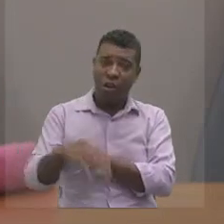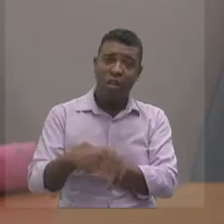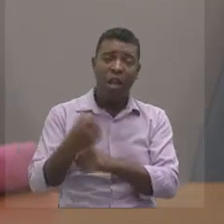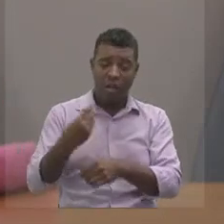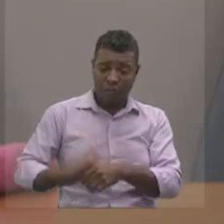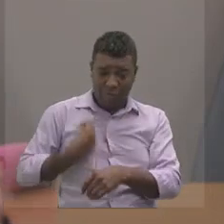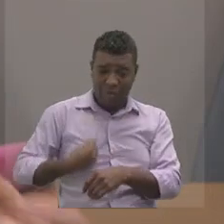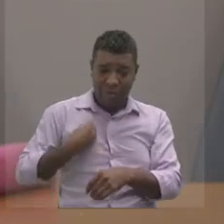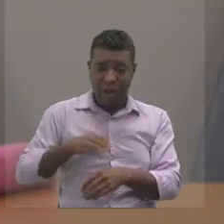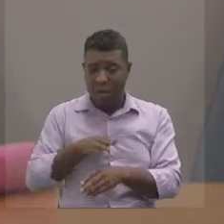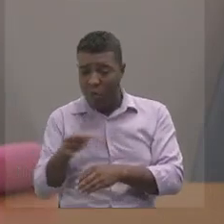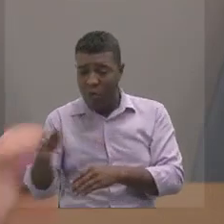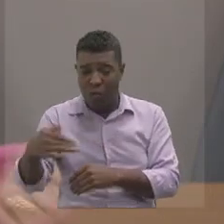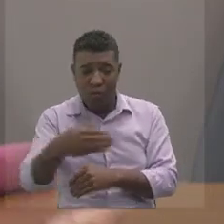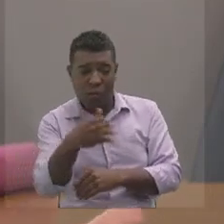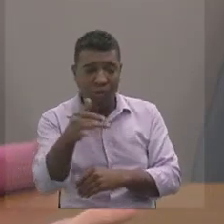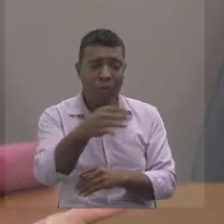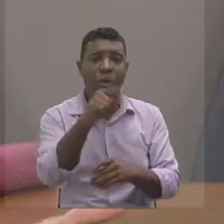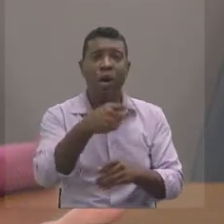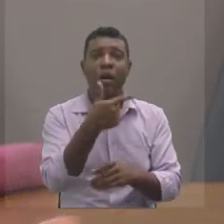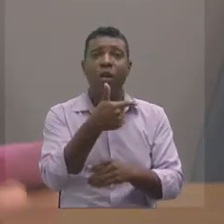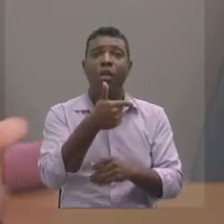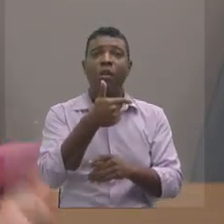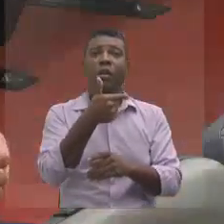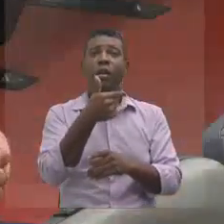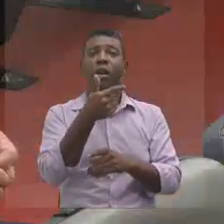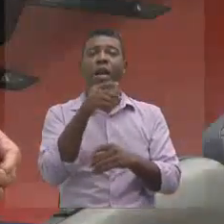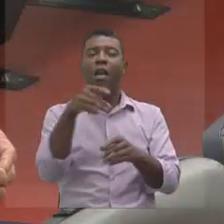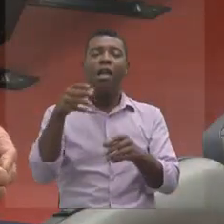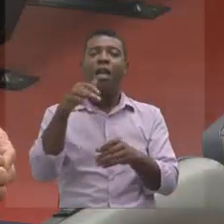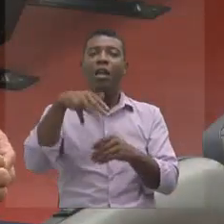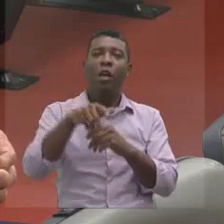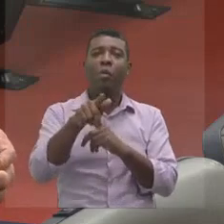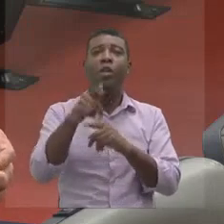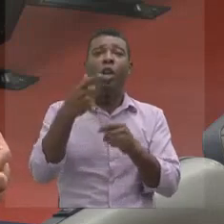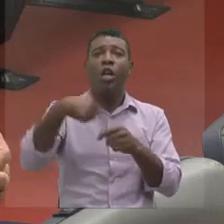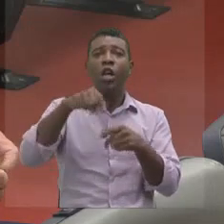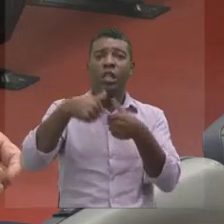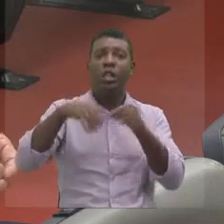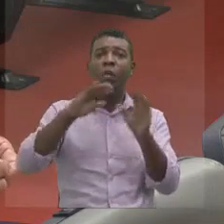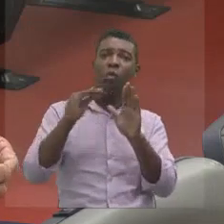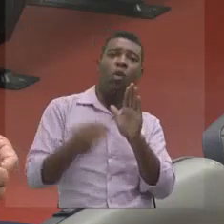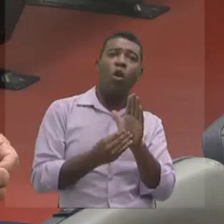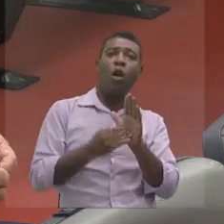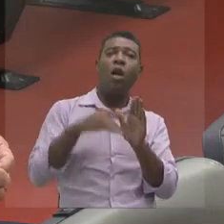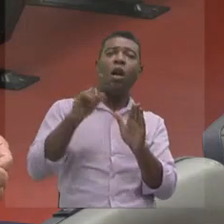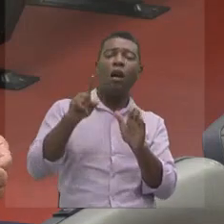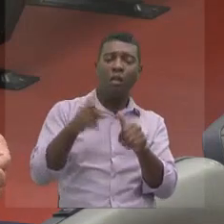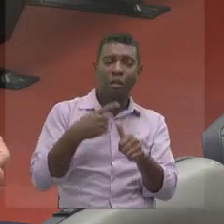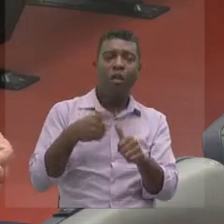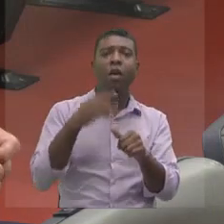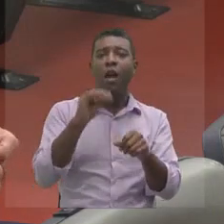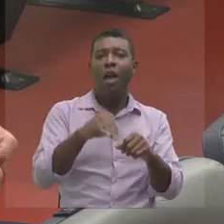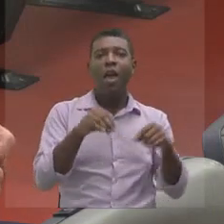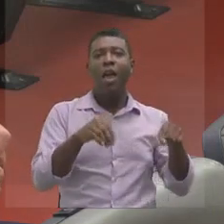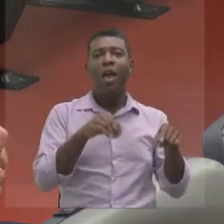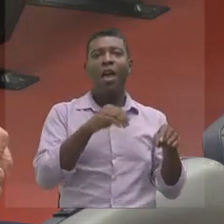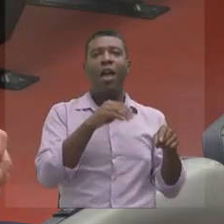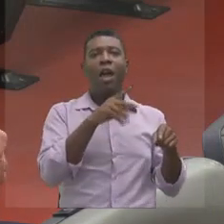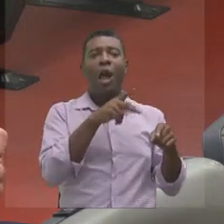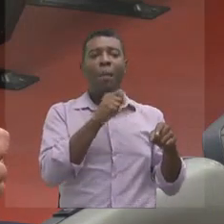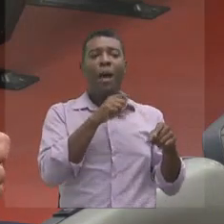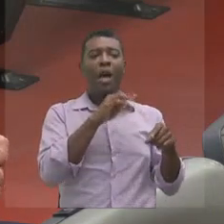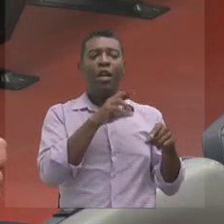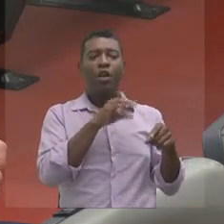230 com base nisso a gente já tá priorizando o projeto né Rodrigo com vistas também avançar no trecho que vai dentro entrou um caminho de Patrocínio até a Serra do Salitre